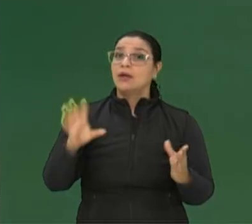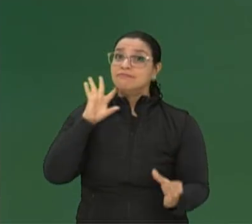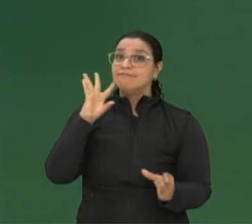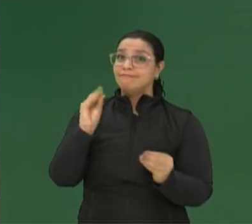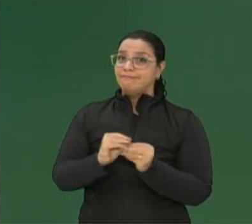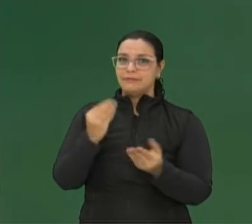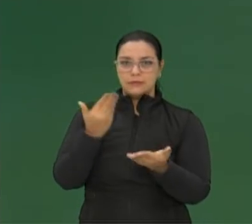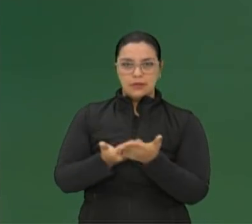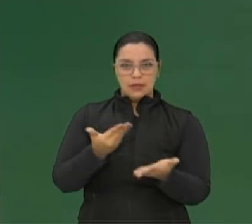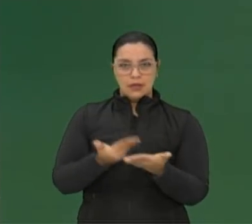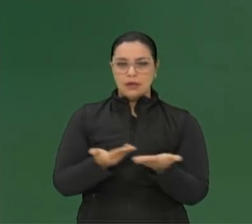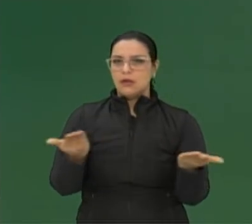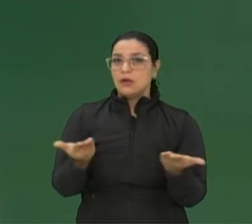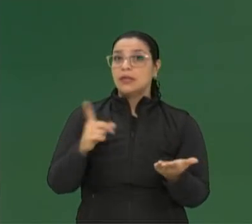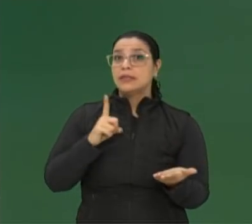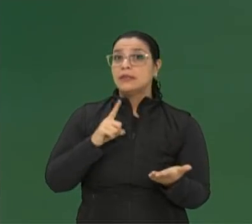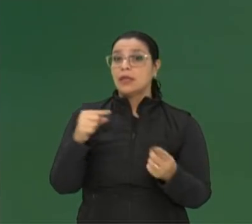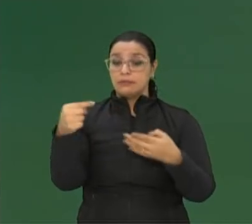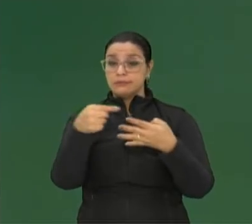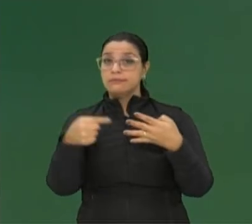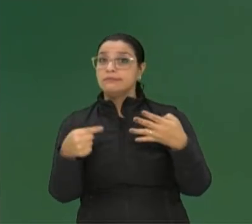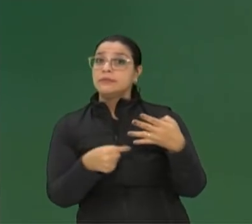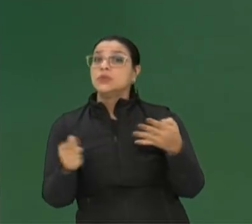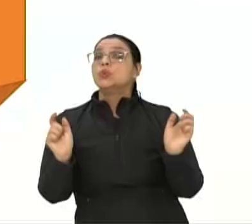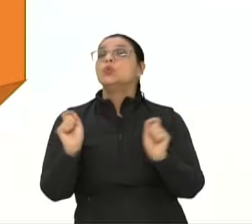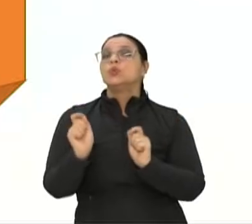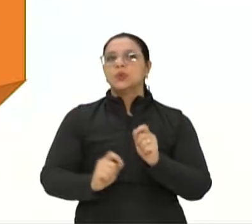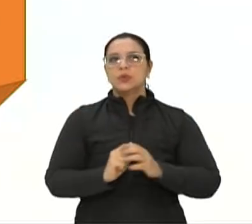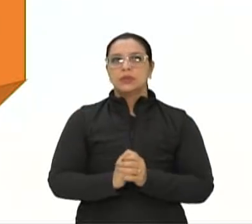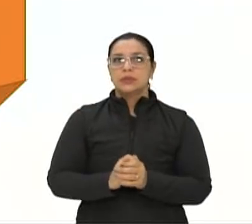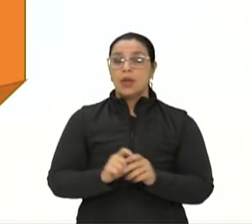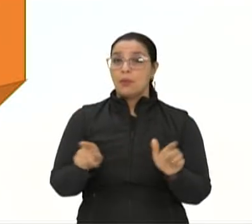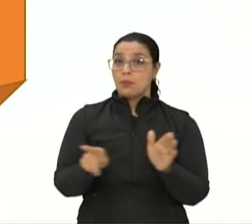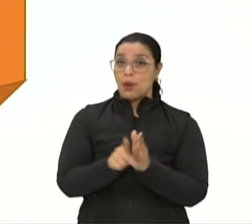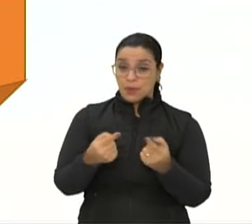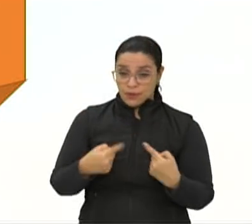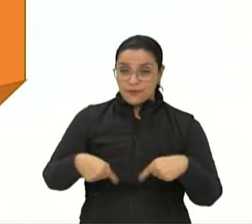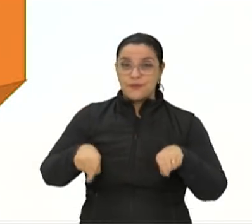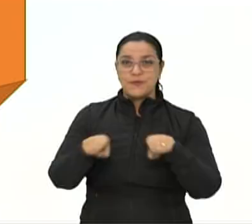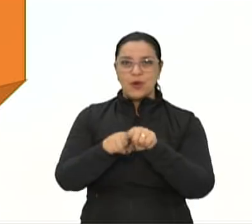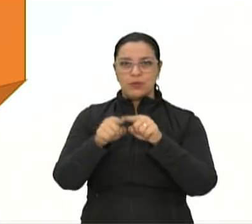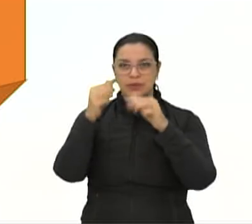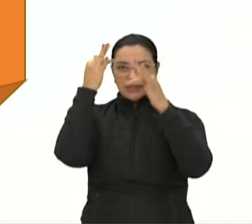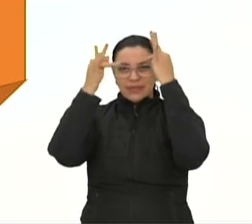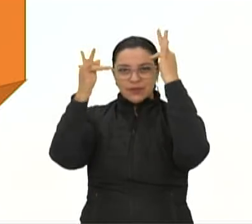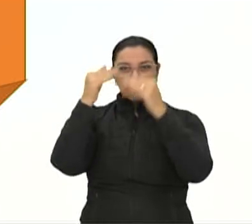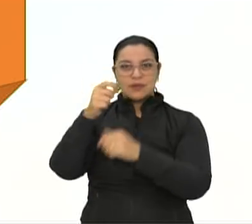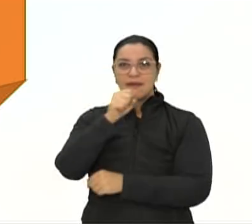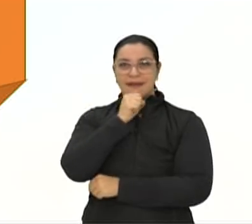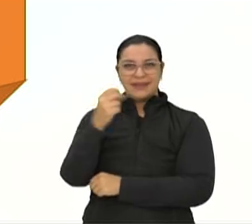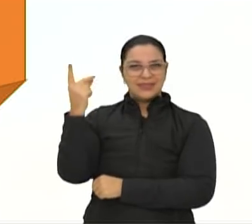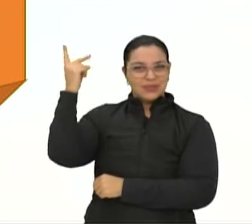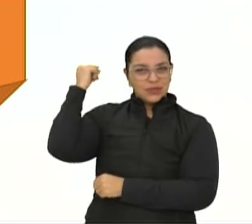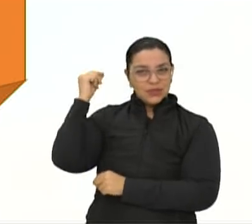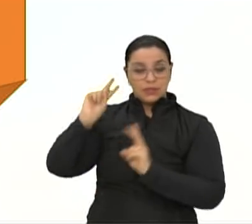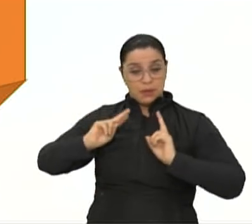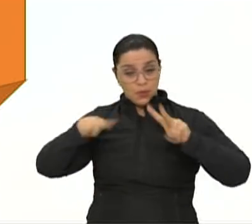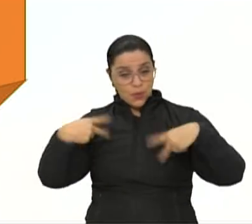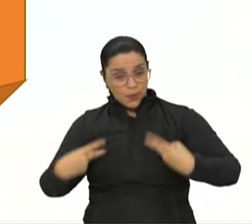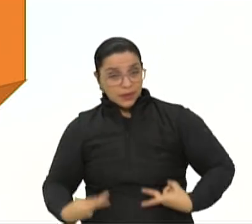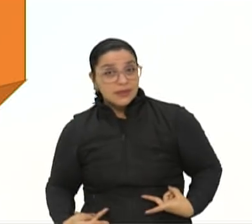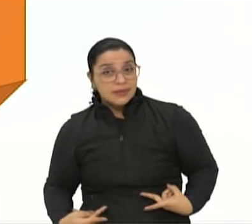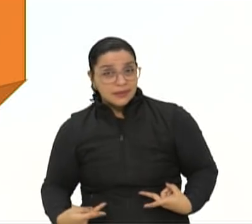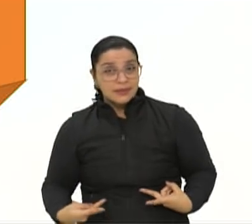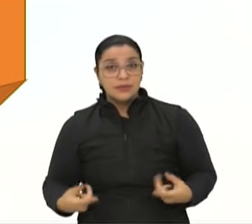fechando então nossa aula, galera, temos como pontos principais aí da aula de hoje essa retomada da filosofia antiga pelo humanismo, né, o